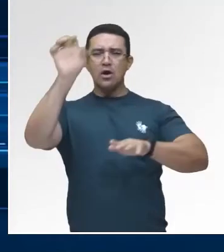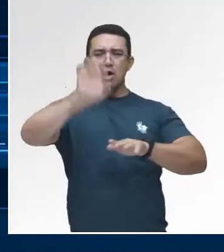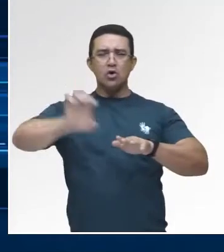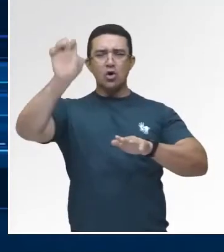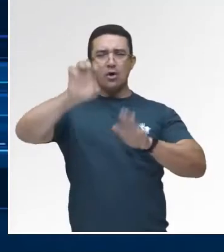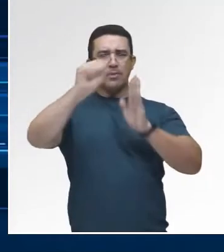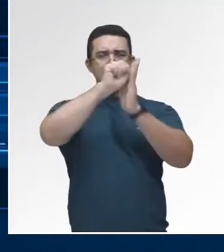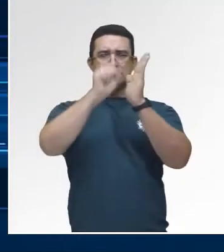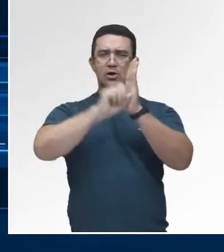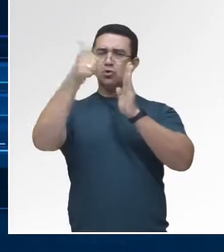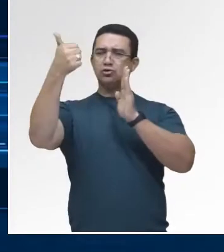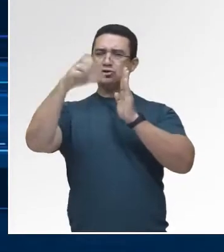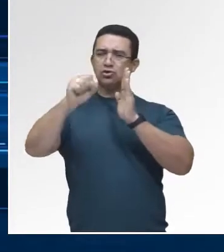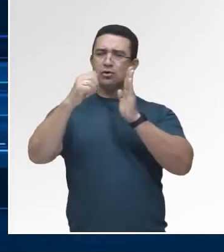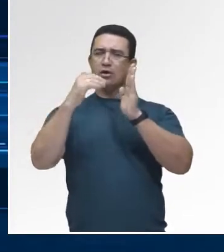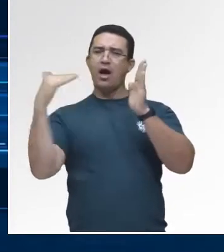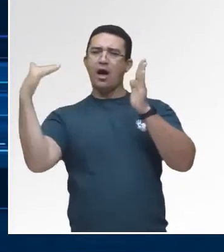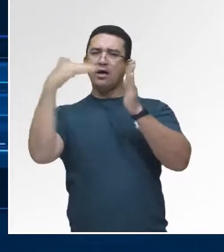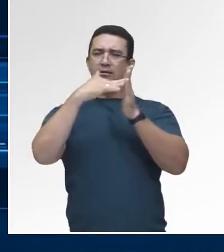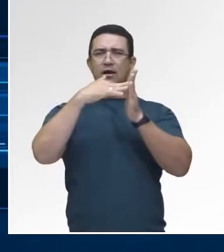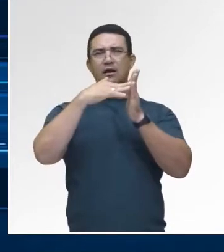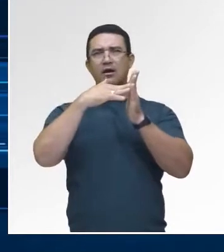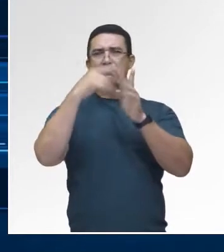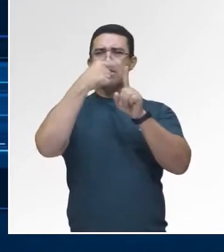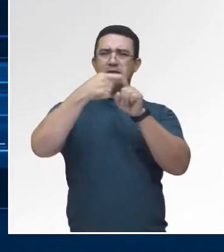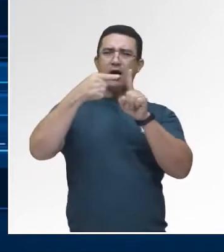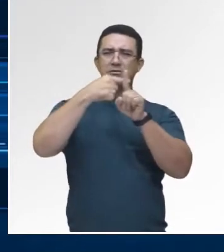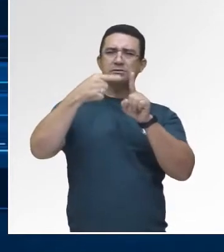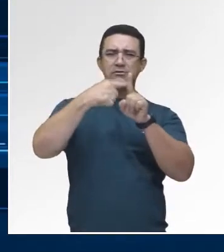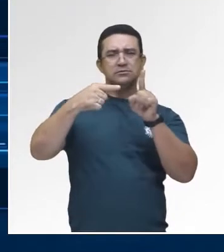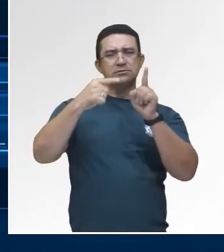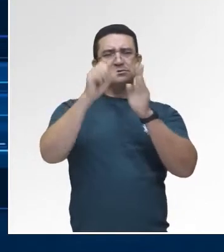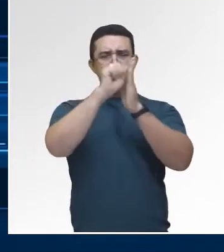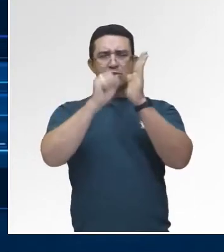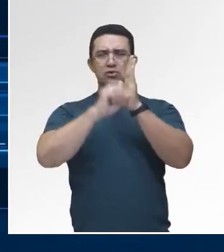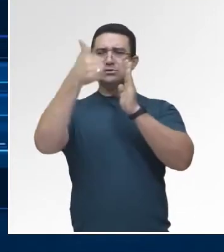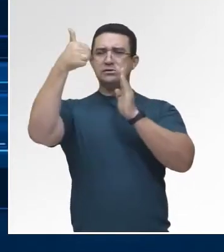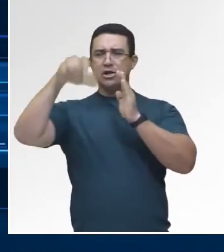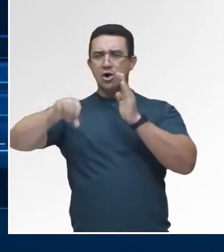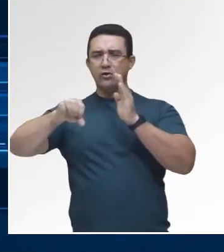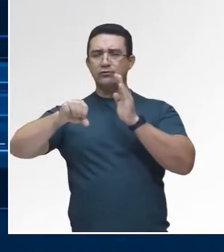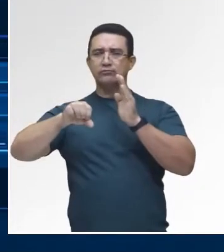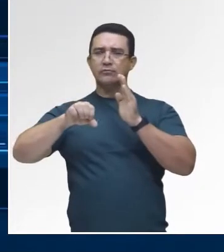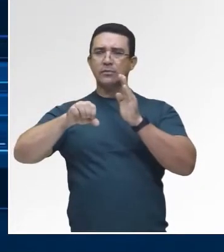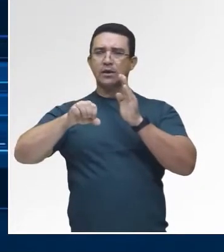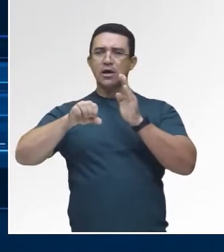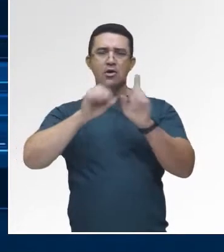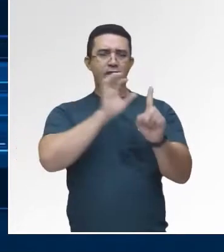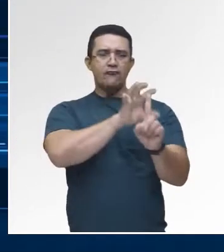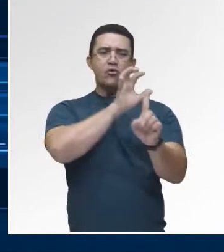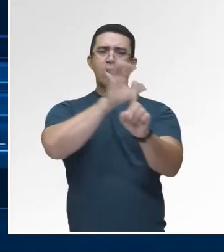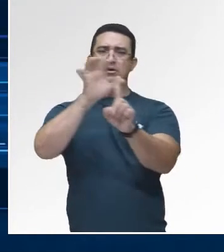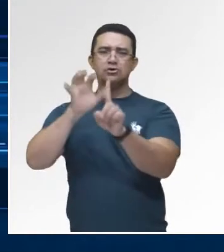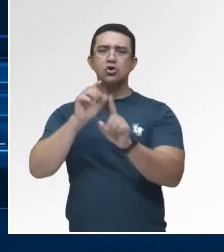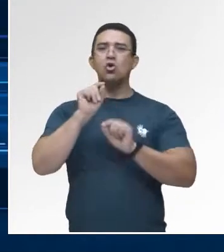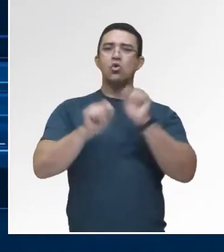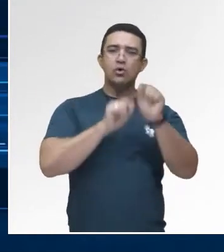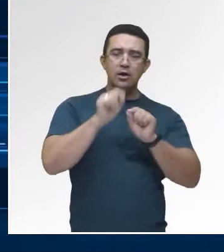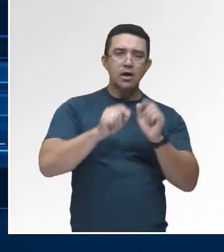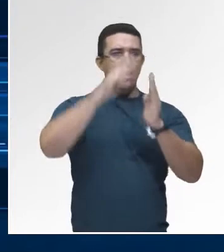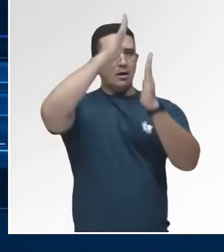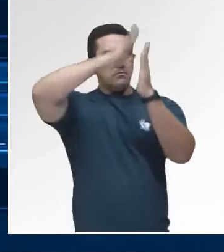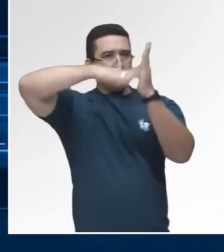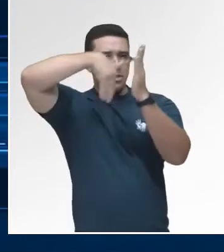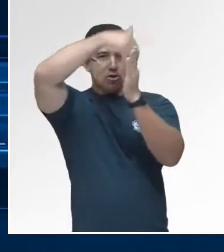bem, ele durou até meados do século XIX, ele influenciou só a literatura? Não, ele influenciou a